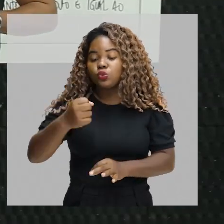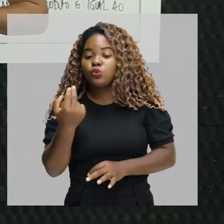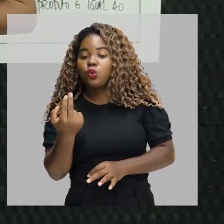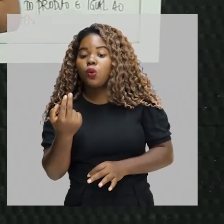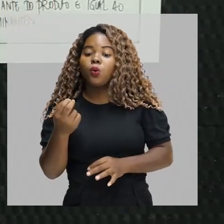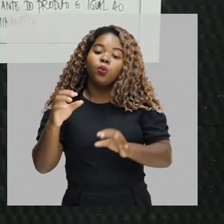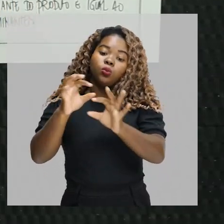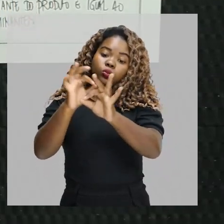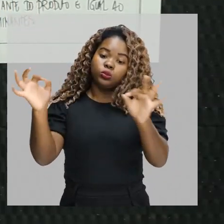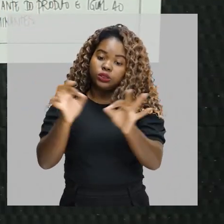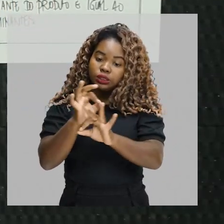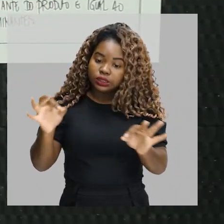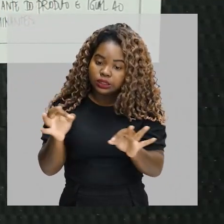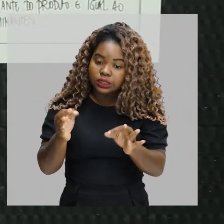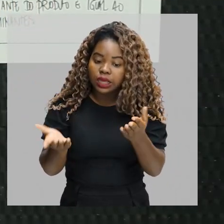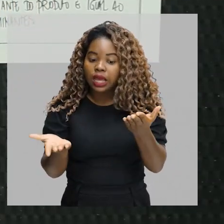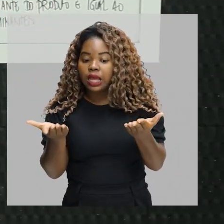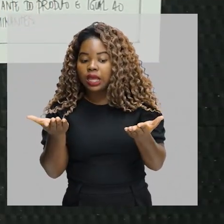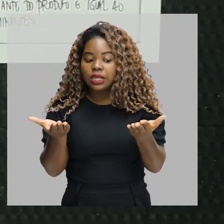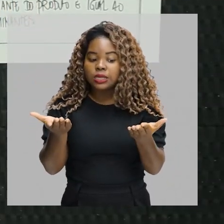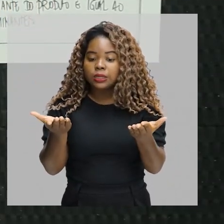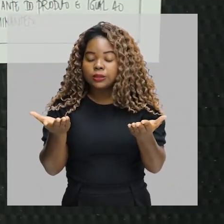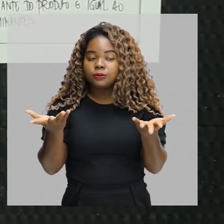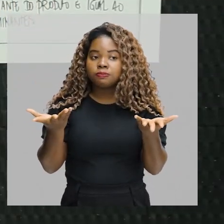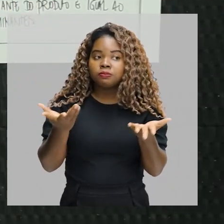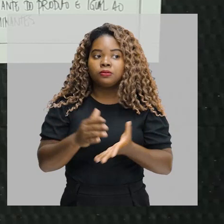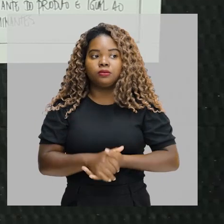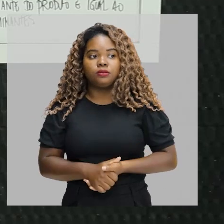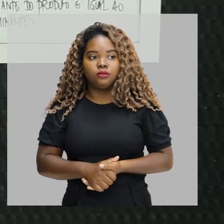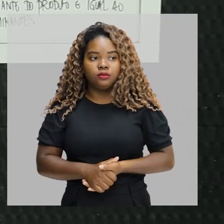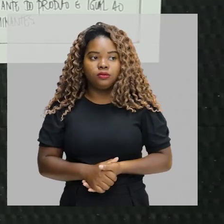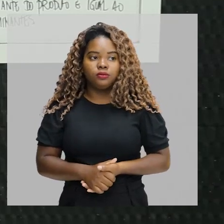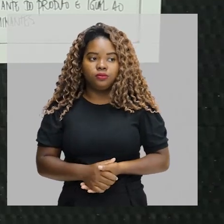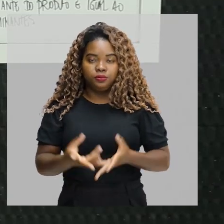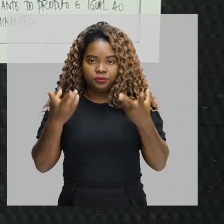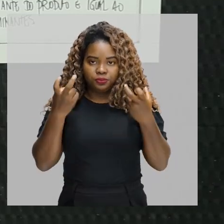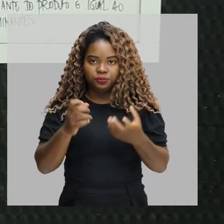tá? Veja só o que eu quero dizer com isso. Então, veja só, tem